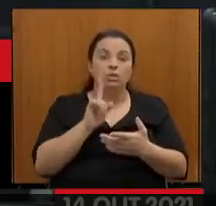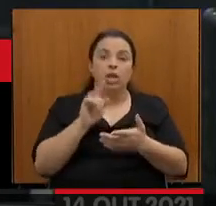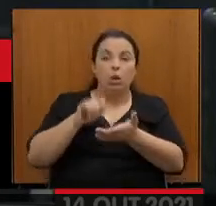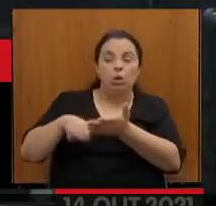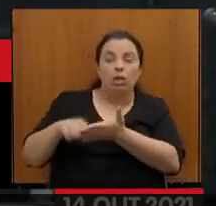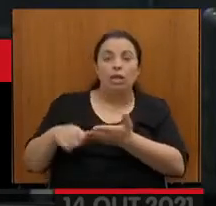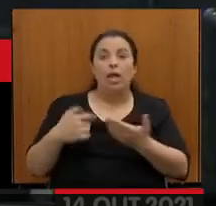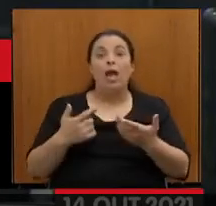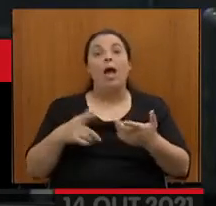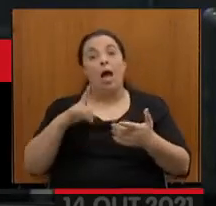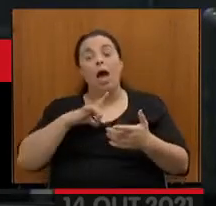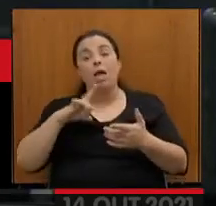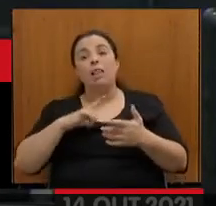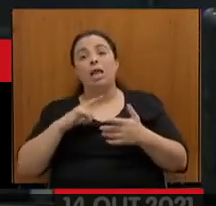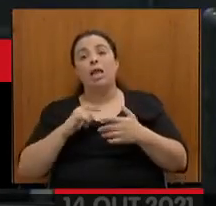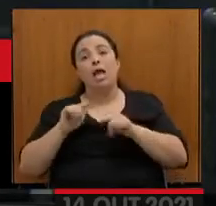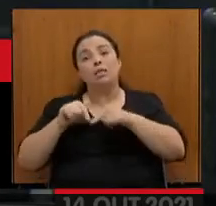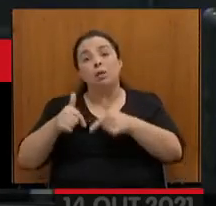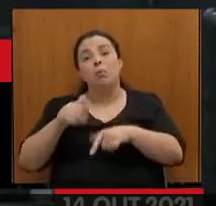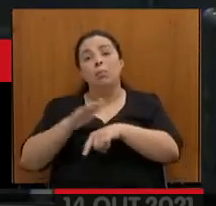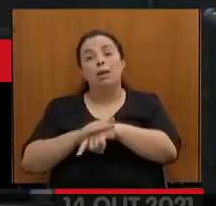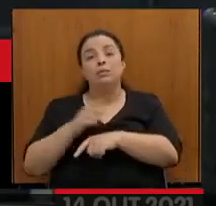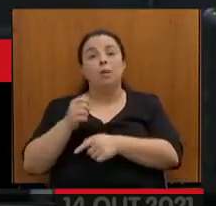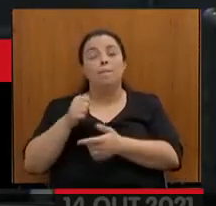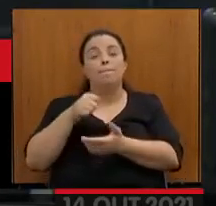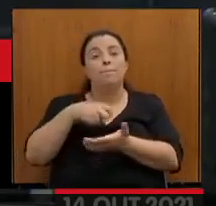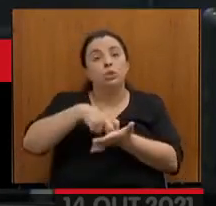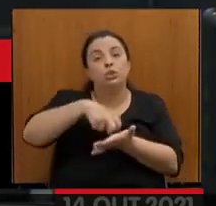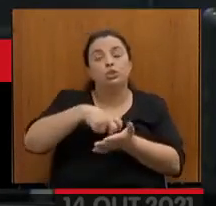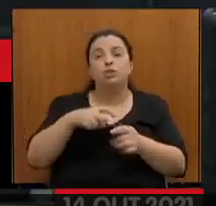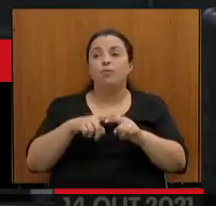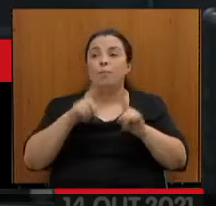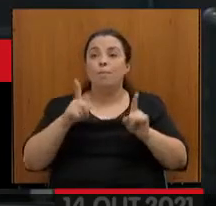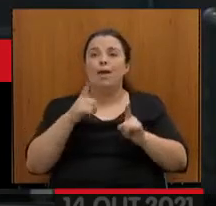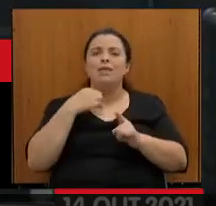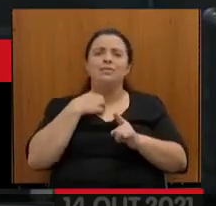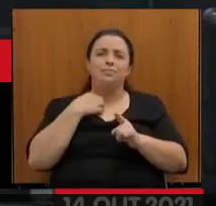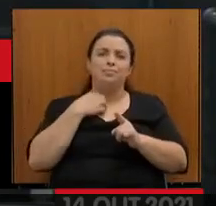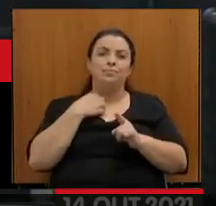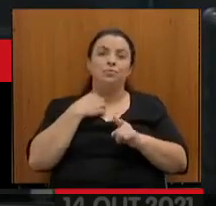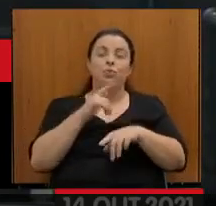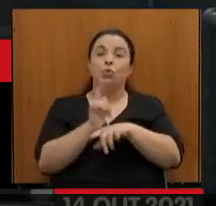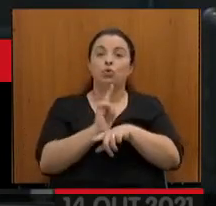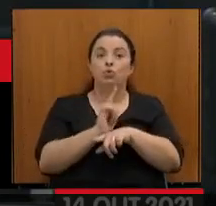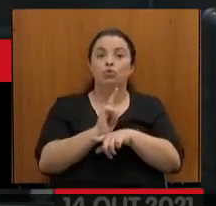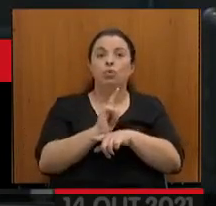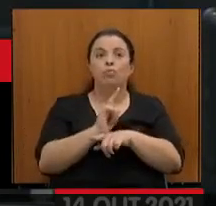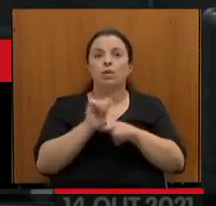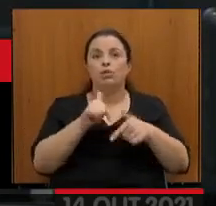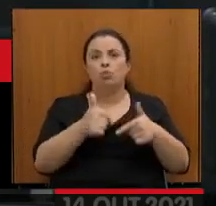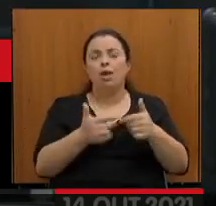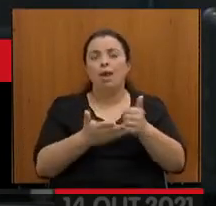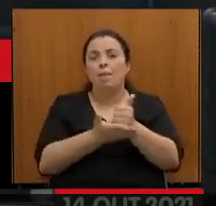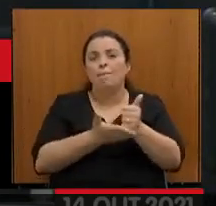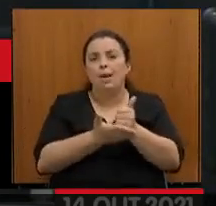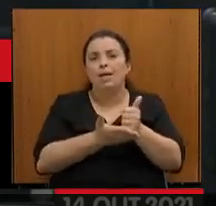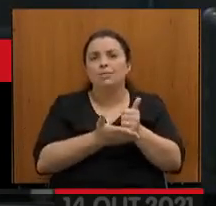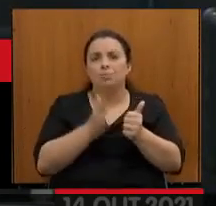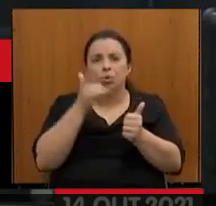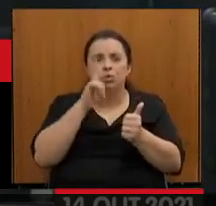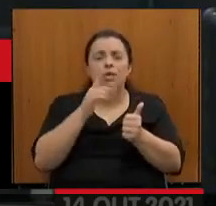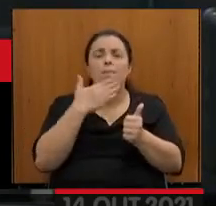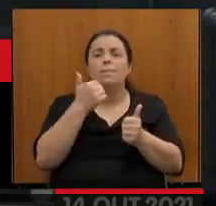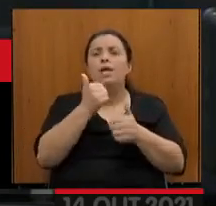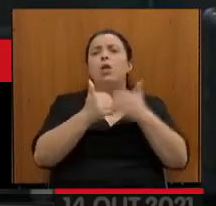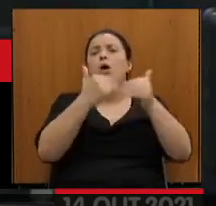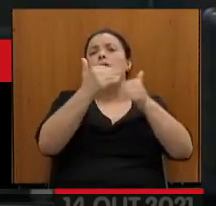Público é justamente atuar na base para que a gente possa permitir essa melhora da PS, né?